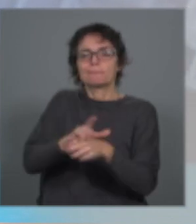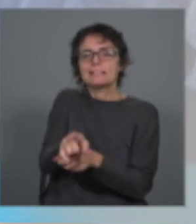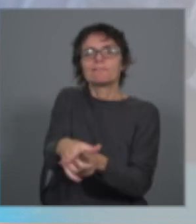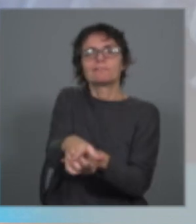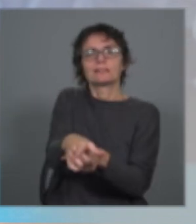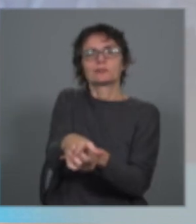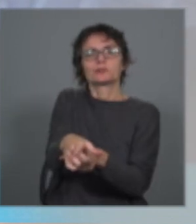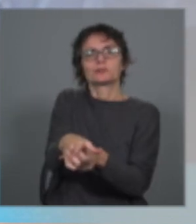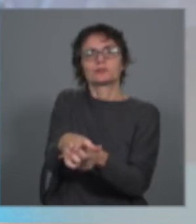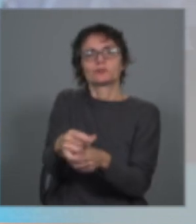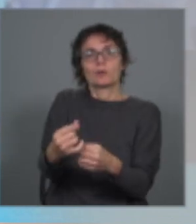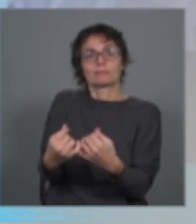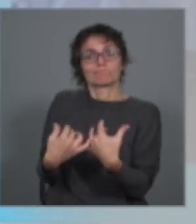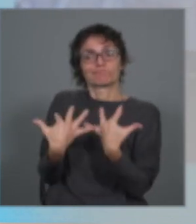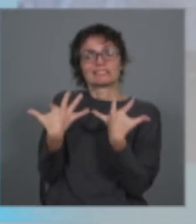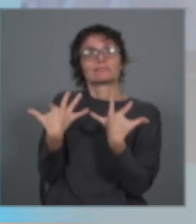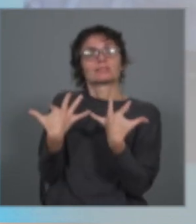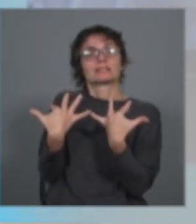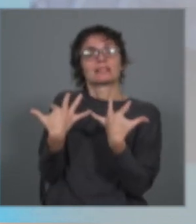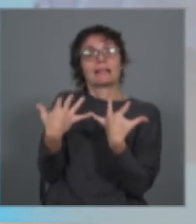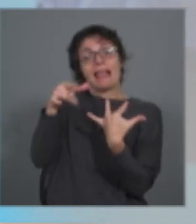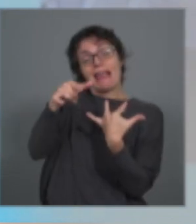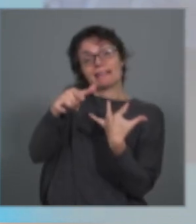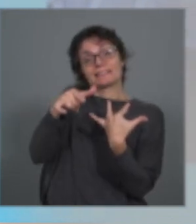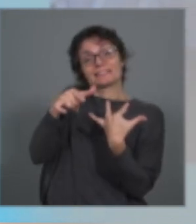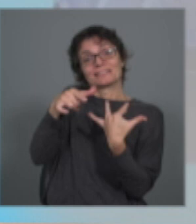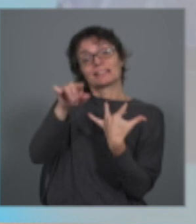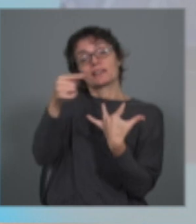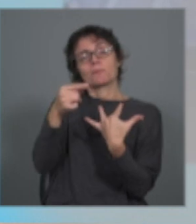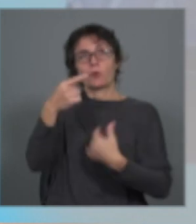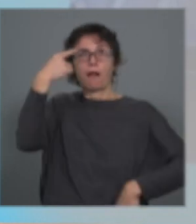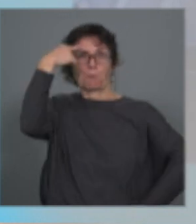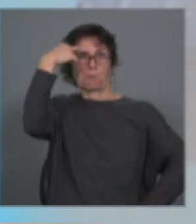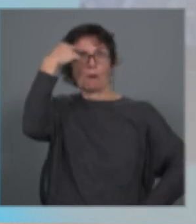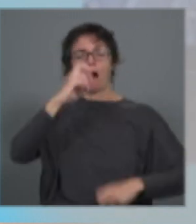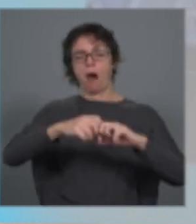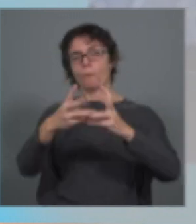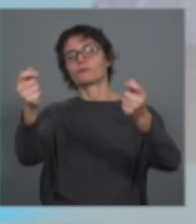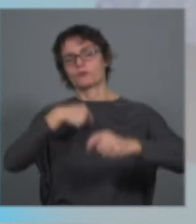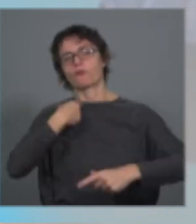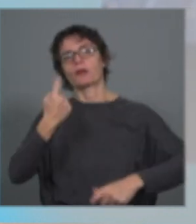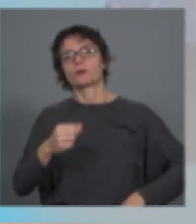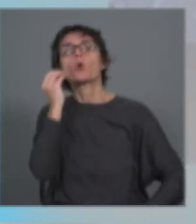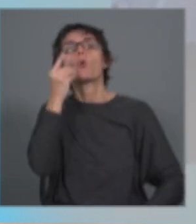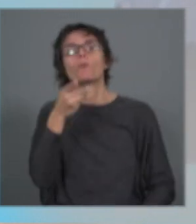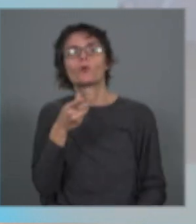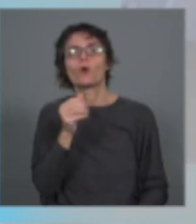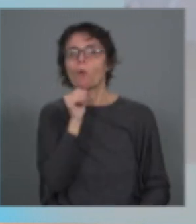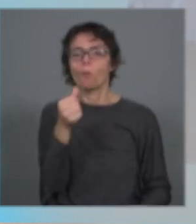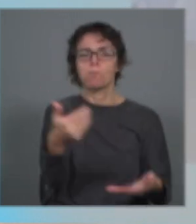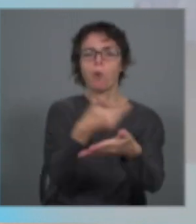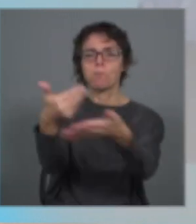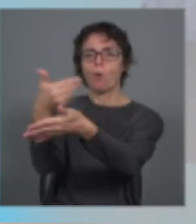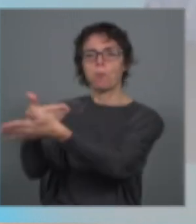como todos os parasitas, resolver o assunto. E como é que os parasitas resolvem o assunto? Aniquilando aquilo que parasitam.